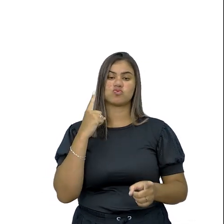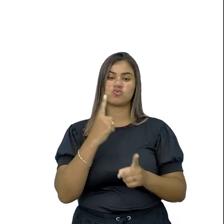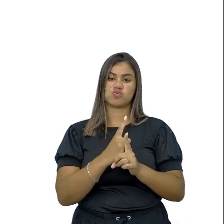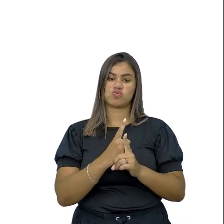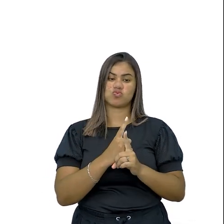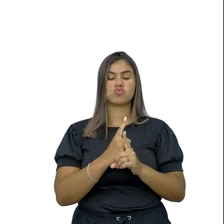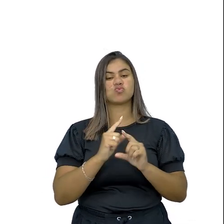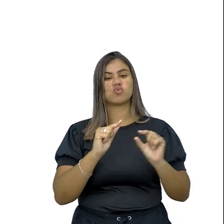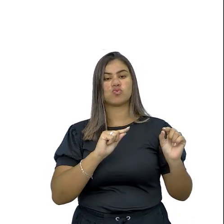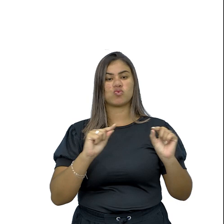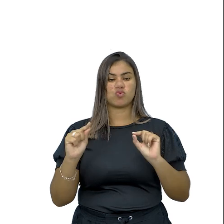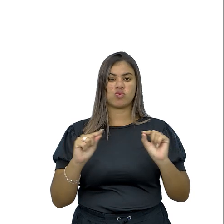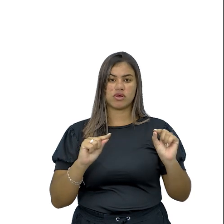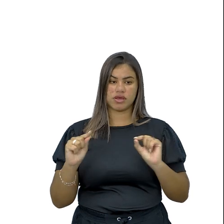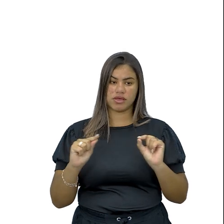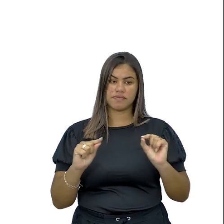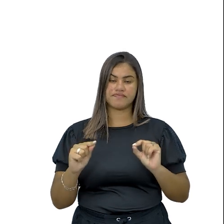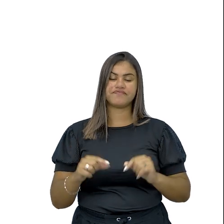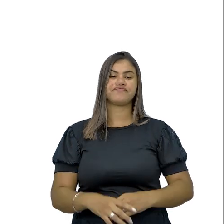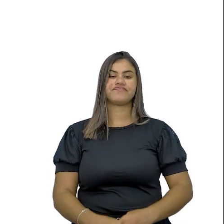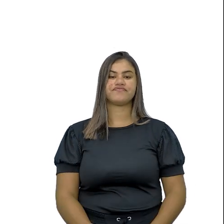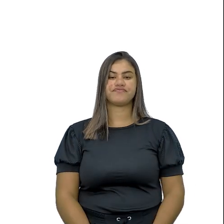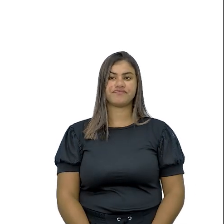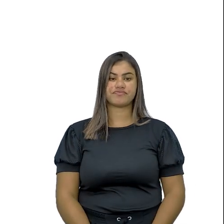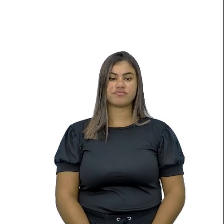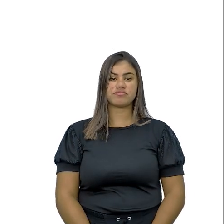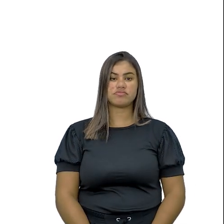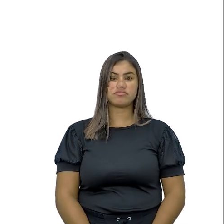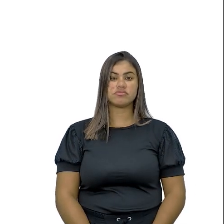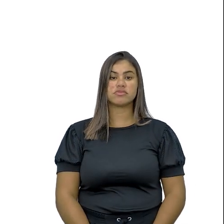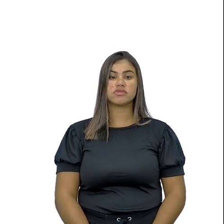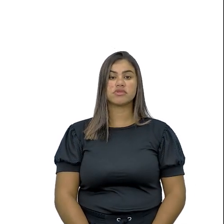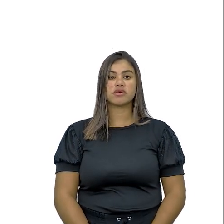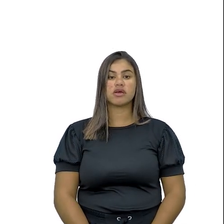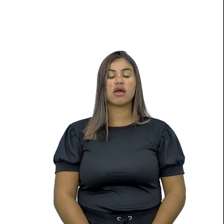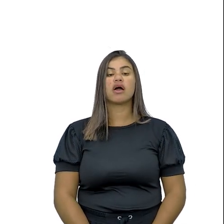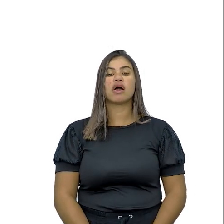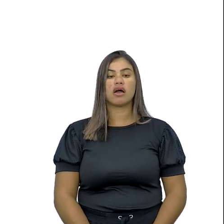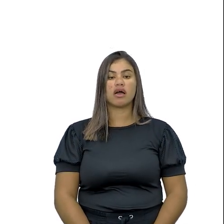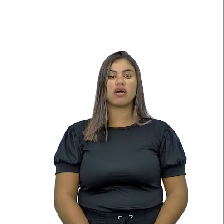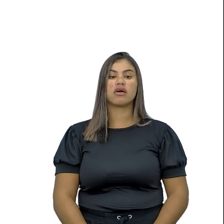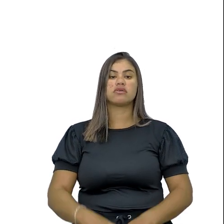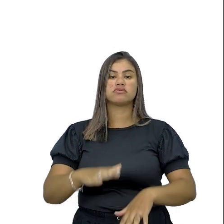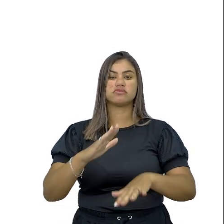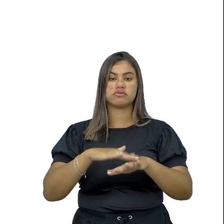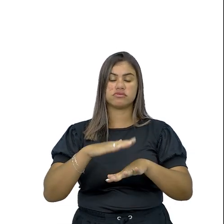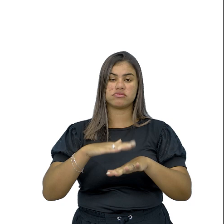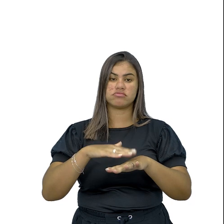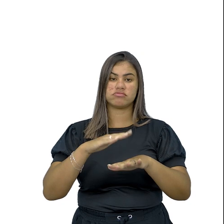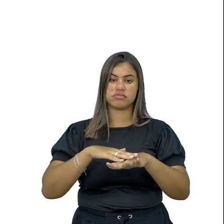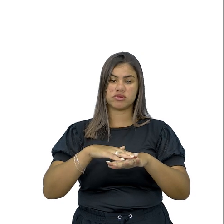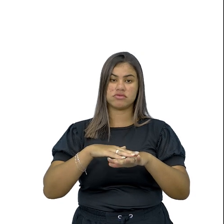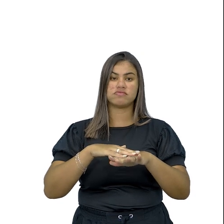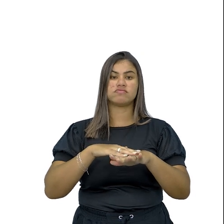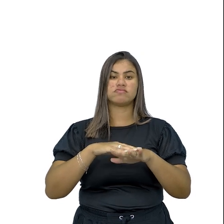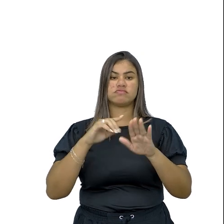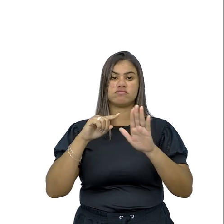Bell 2008, uma categorização dessas atividades investigativas, tá